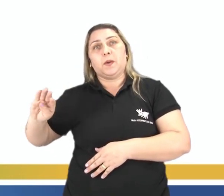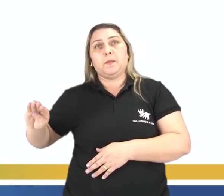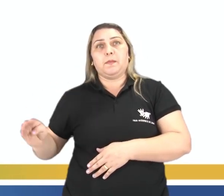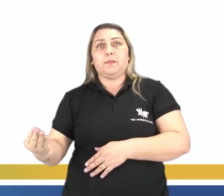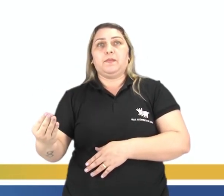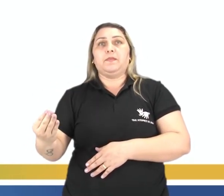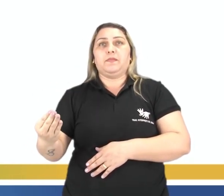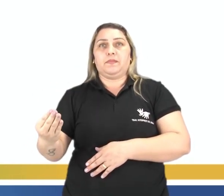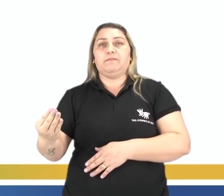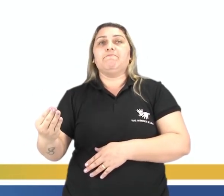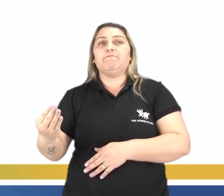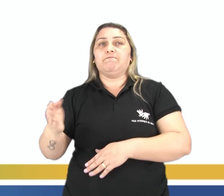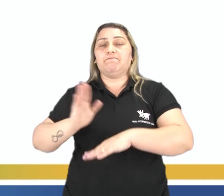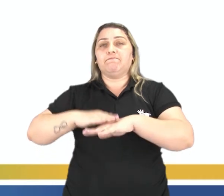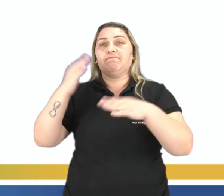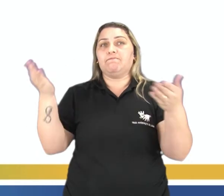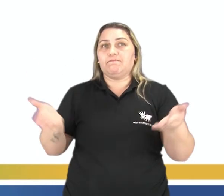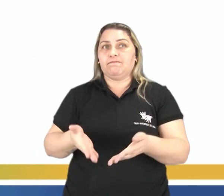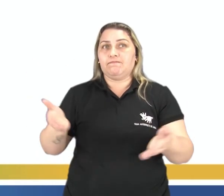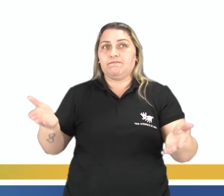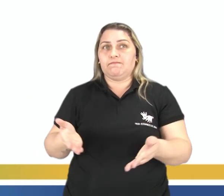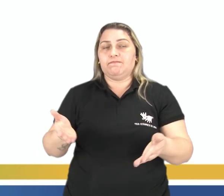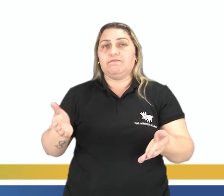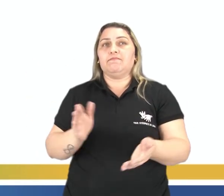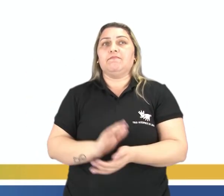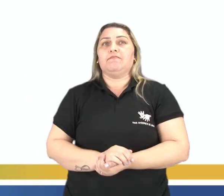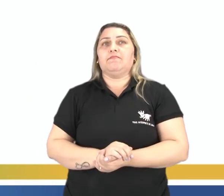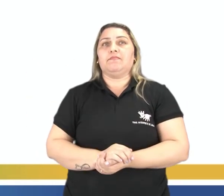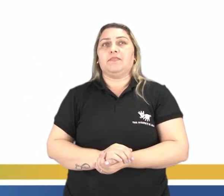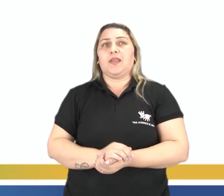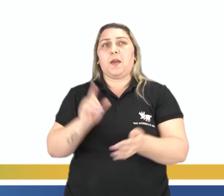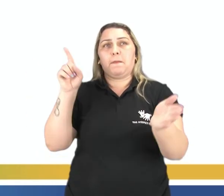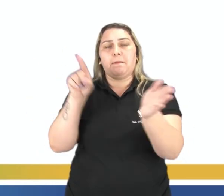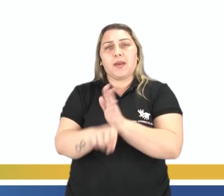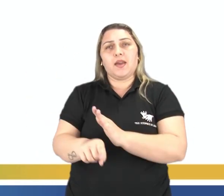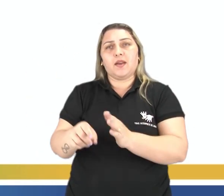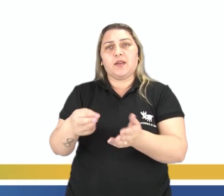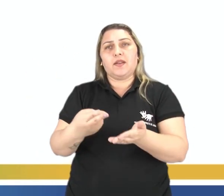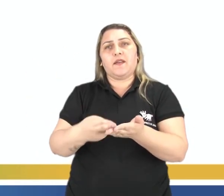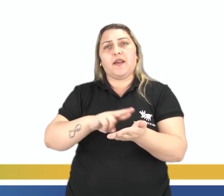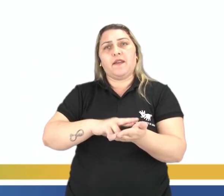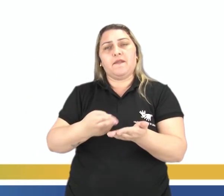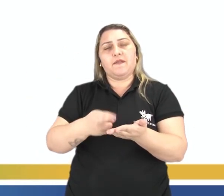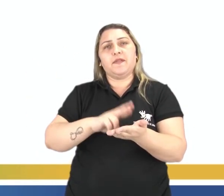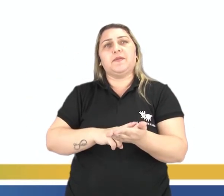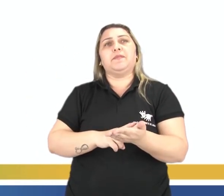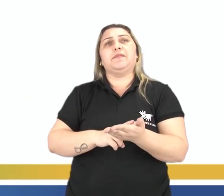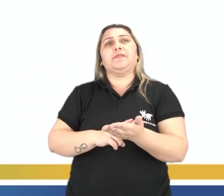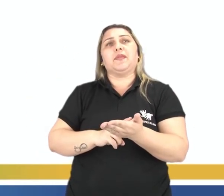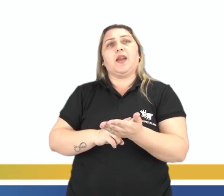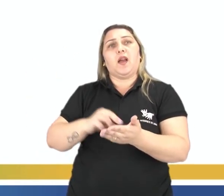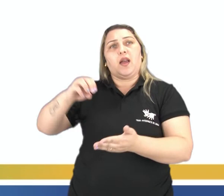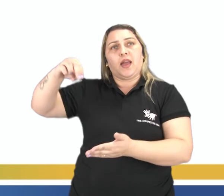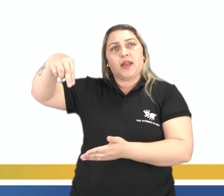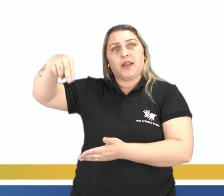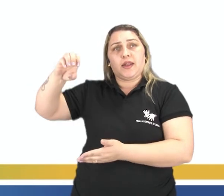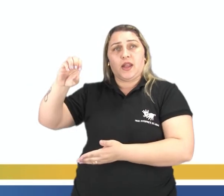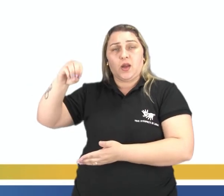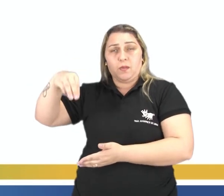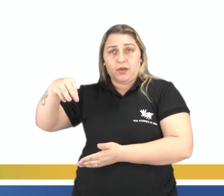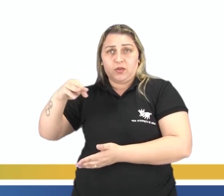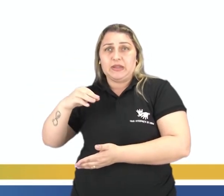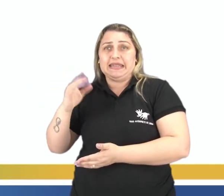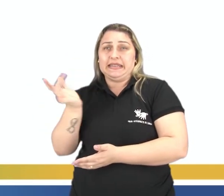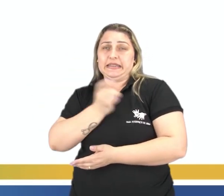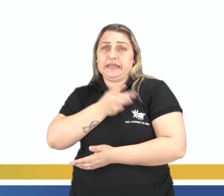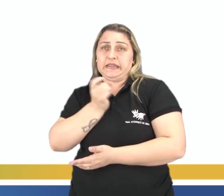pessoas a mais que hoje. Aí a autoria da pergunta, né? Os neomalthusianos mencionados no texto temem